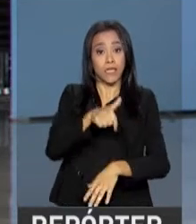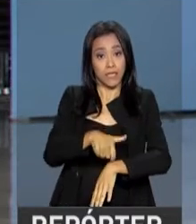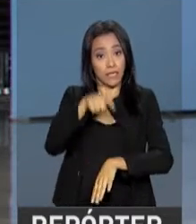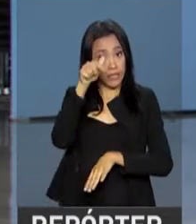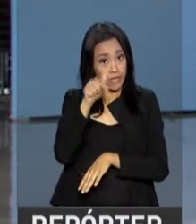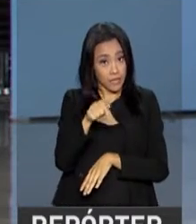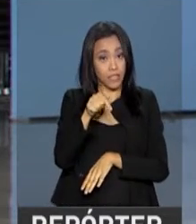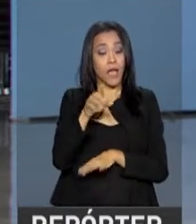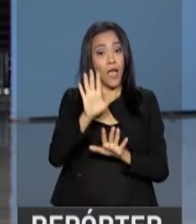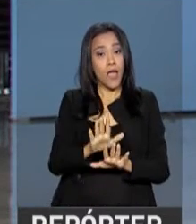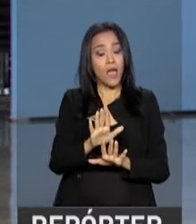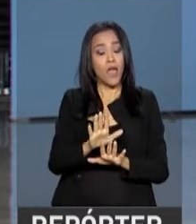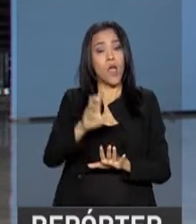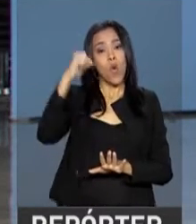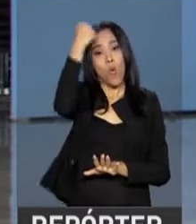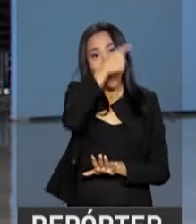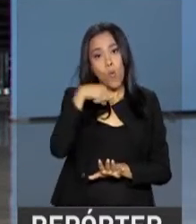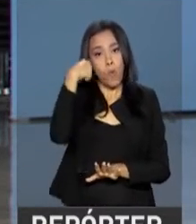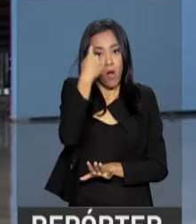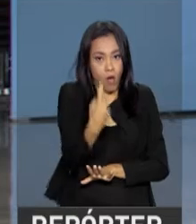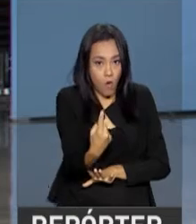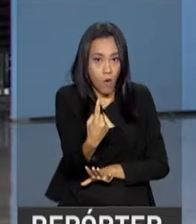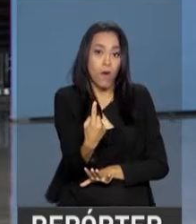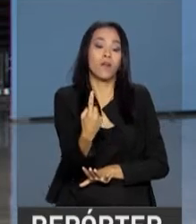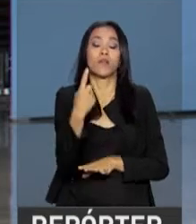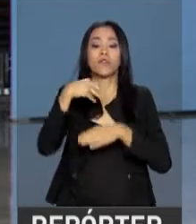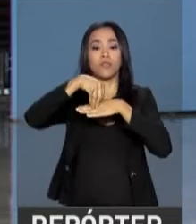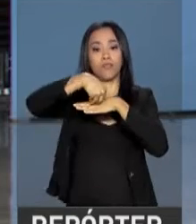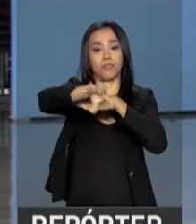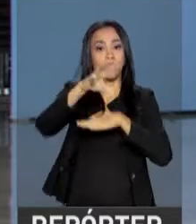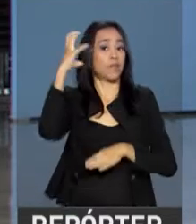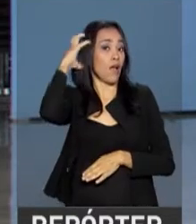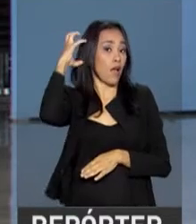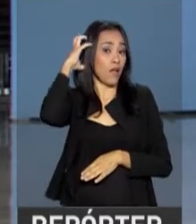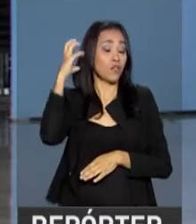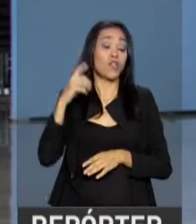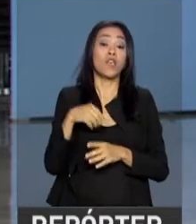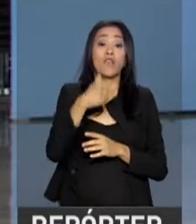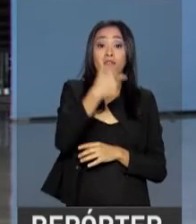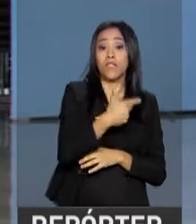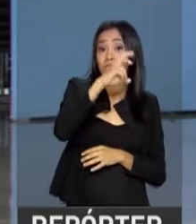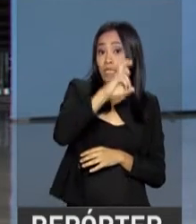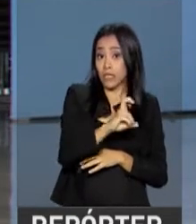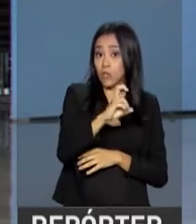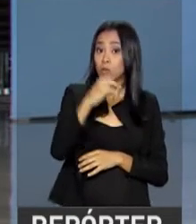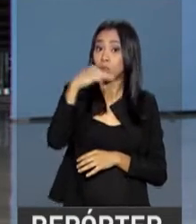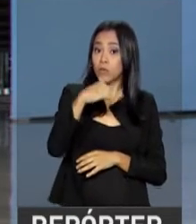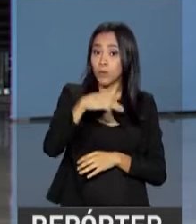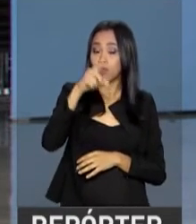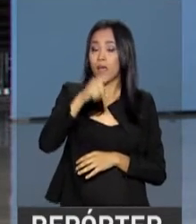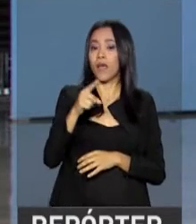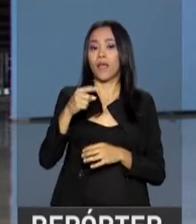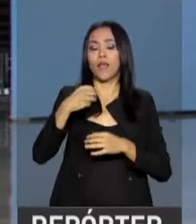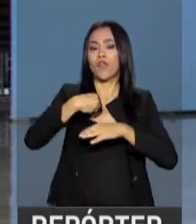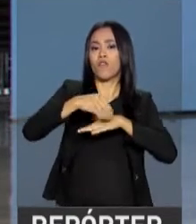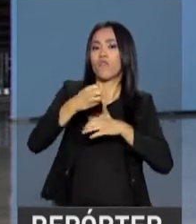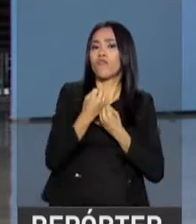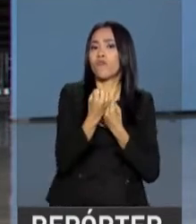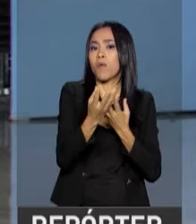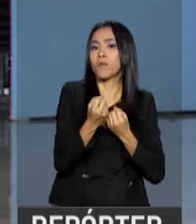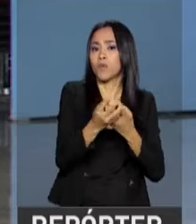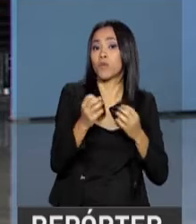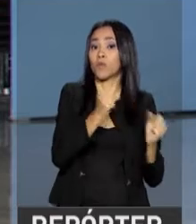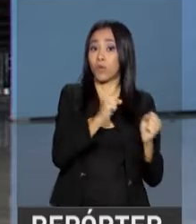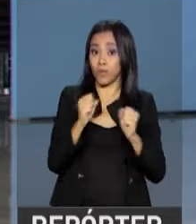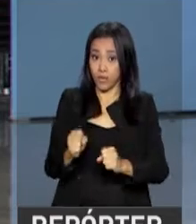uma hora é uma hora de transmissão do programa sendo que 25 minutos são com notícias do poder executivo 5 minutos com